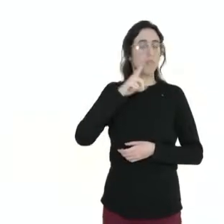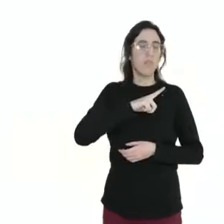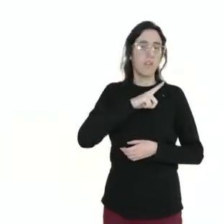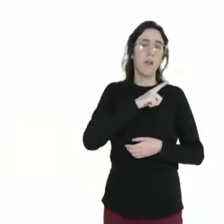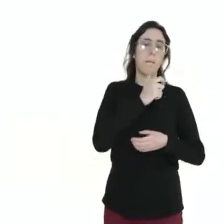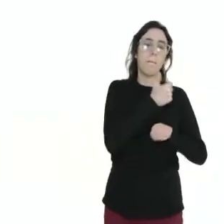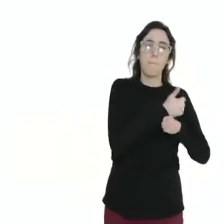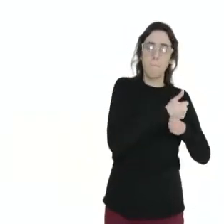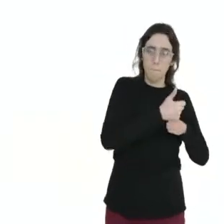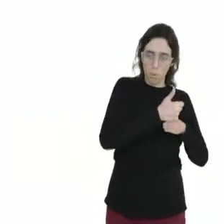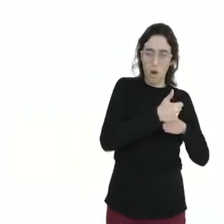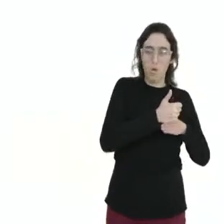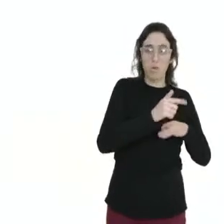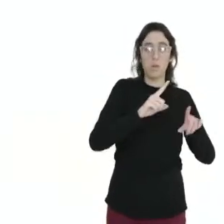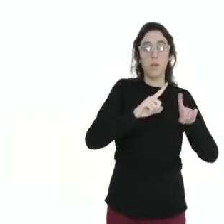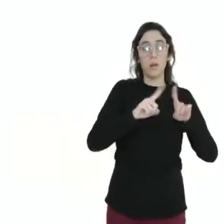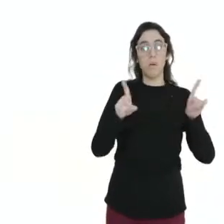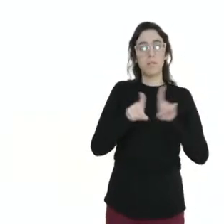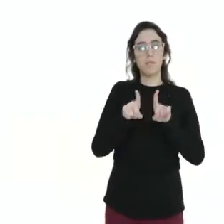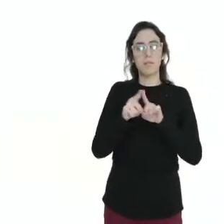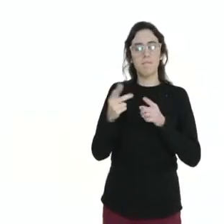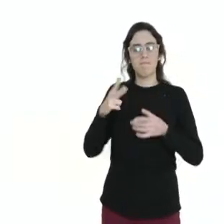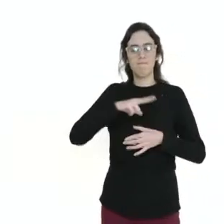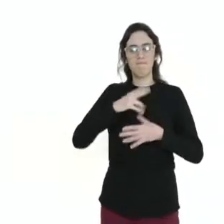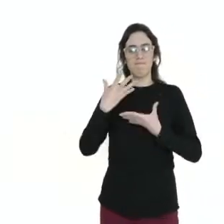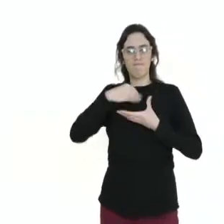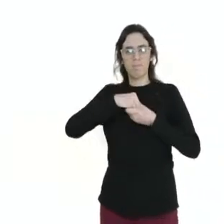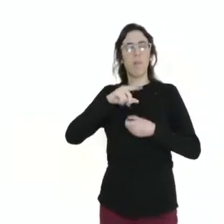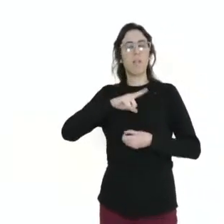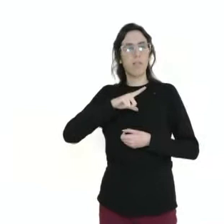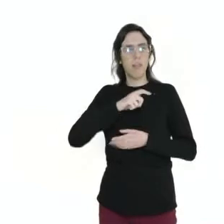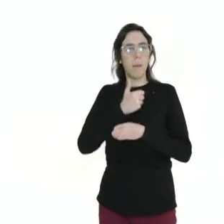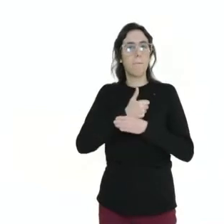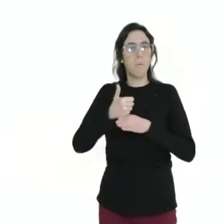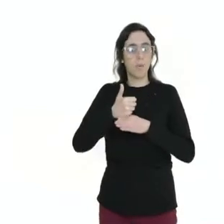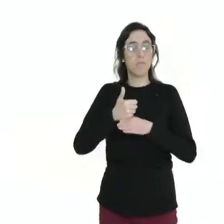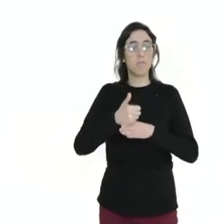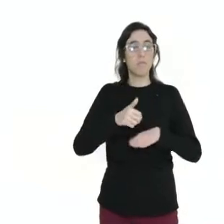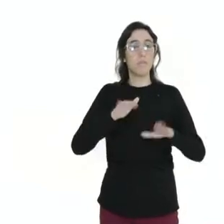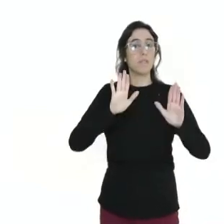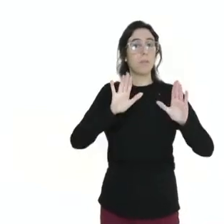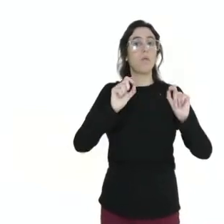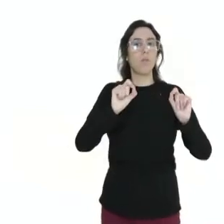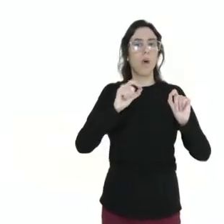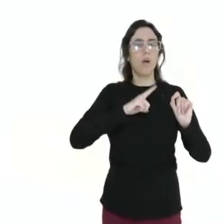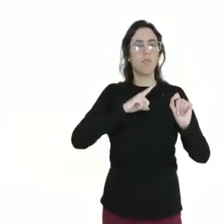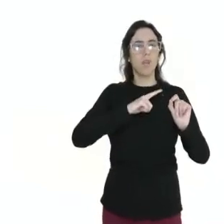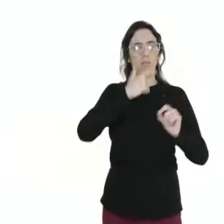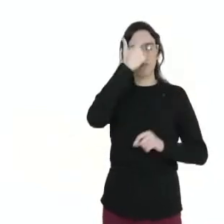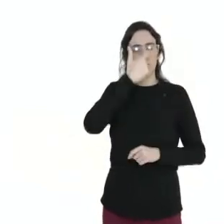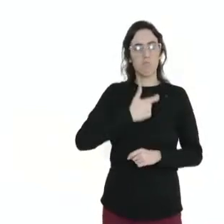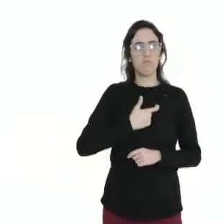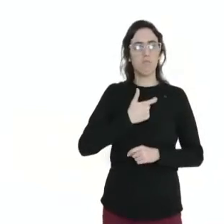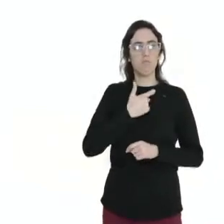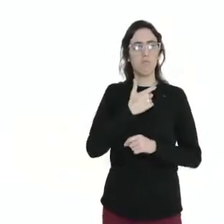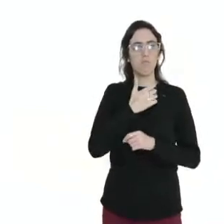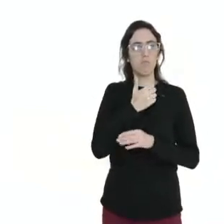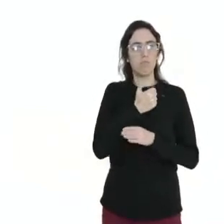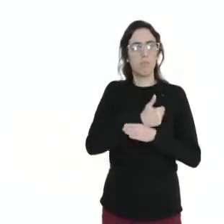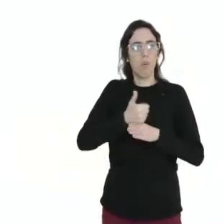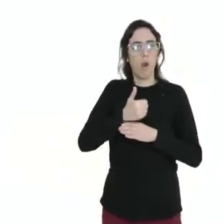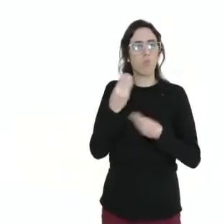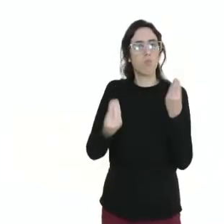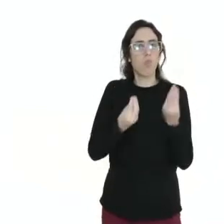privada, uma vez que a ação política deve ser julgada a partir das circunstâncias vividas e tendo em vista